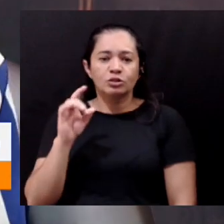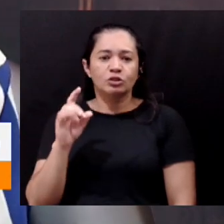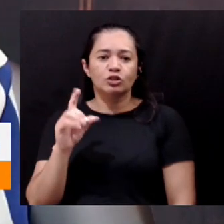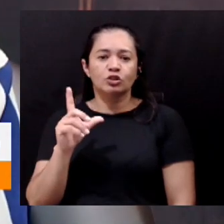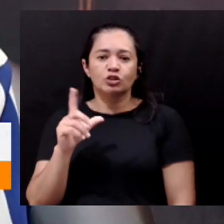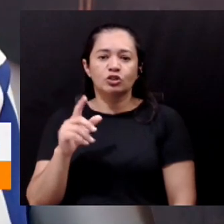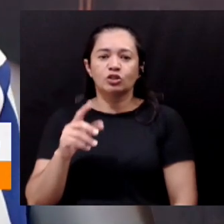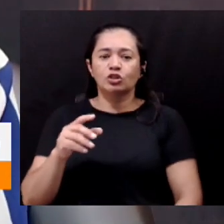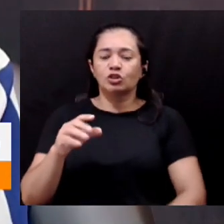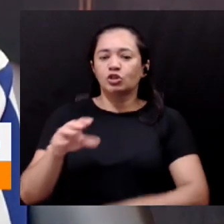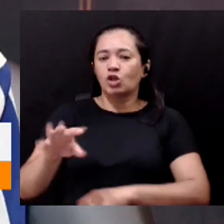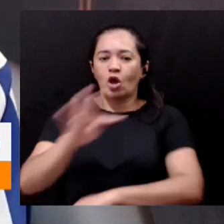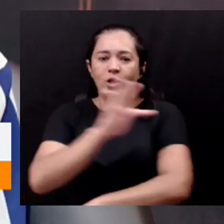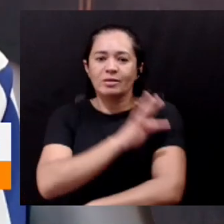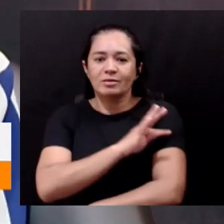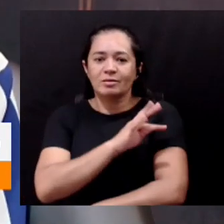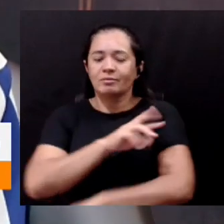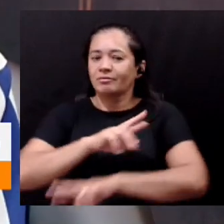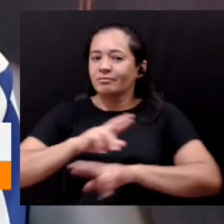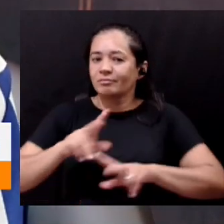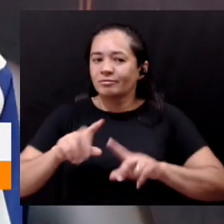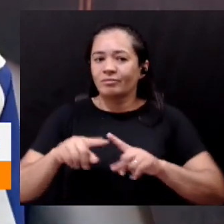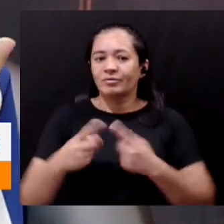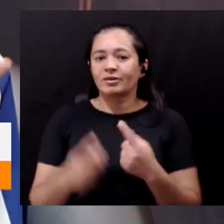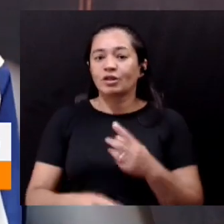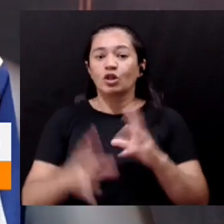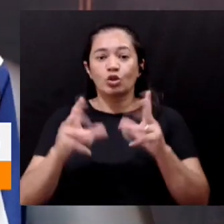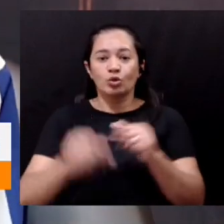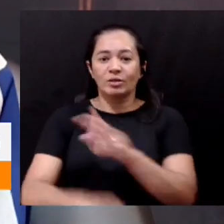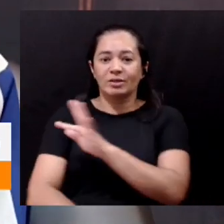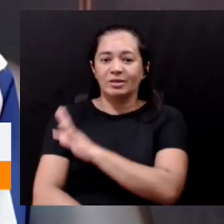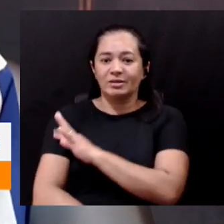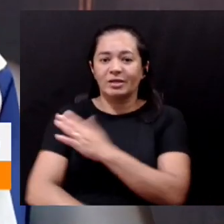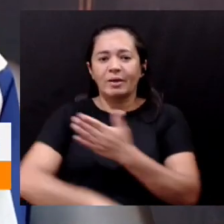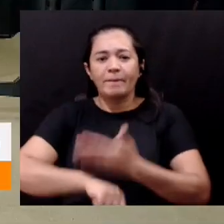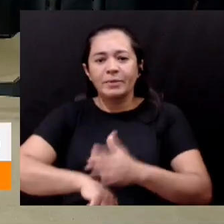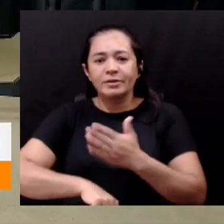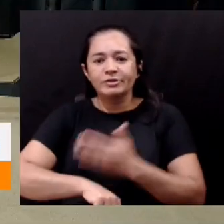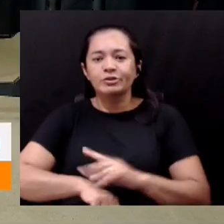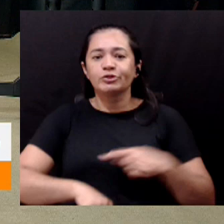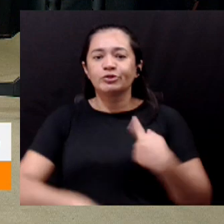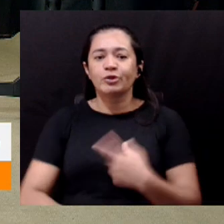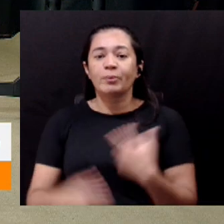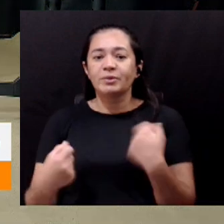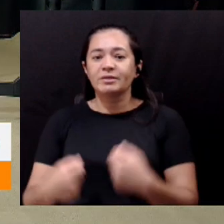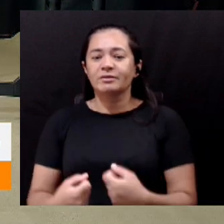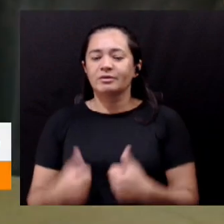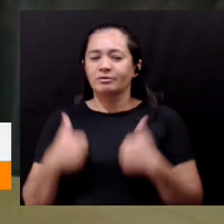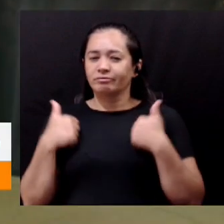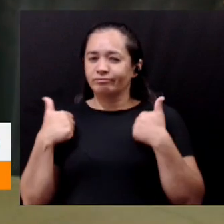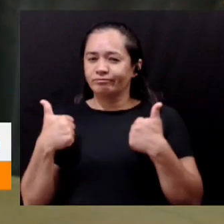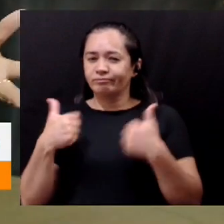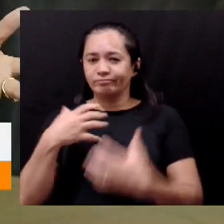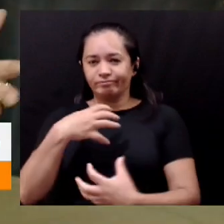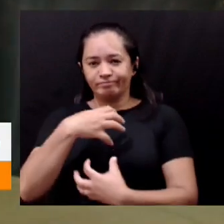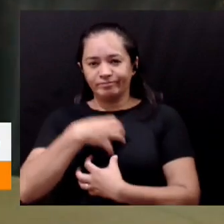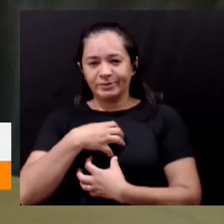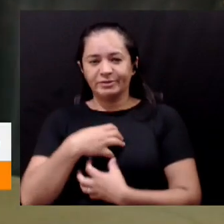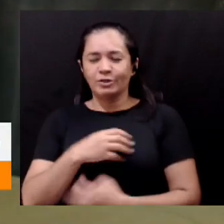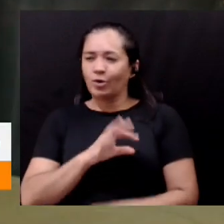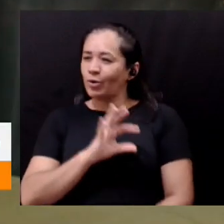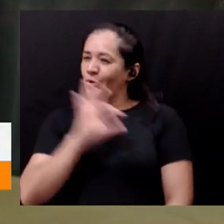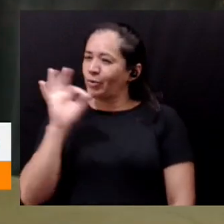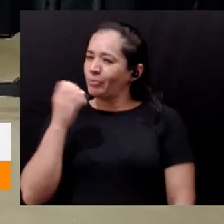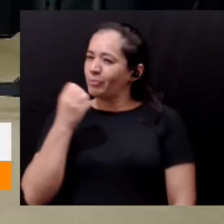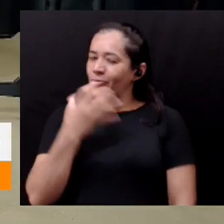lembrar que para que toda a técnica possa ser colocada em prática, a gente precisa estar bem. Exato, muito bom. Nossa,